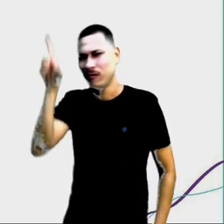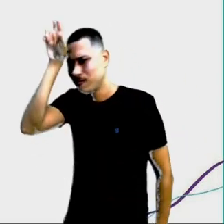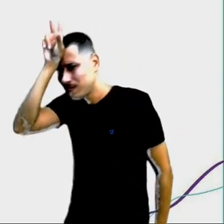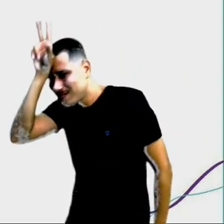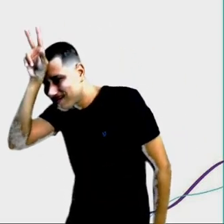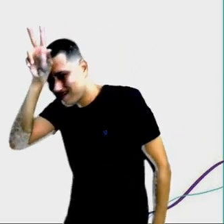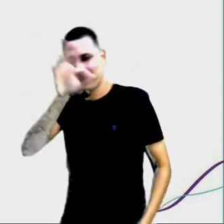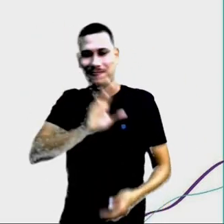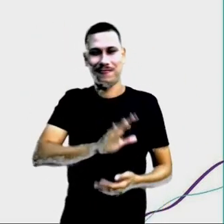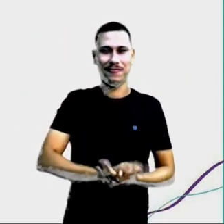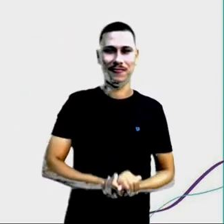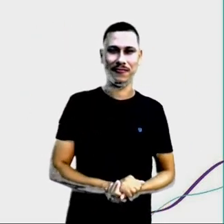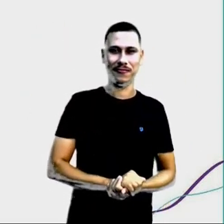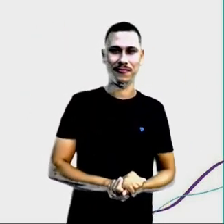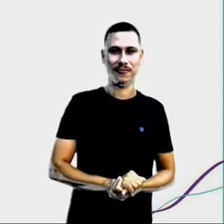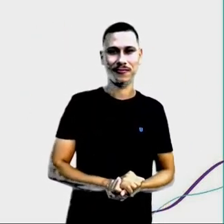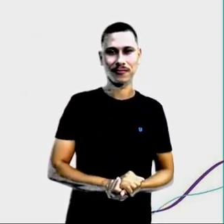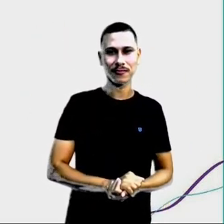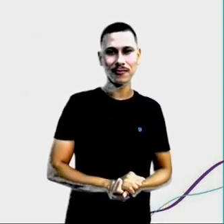barata.